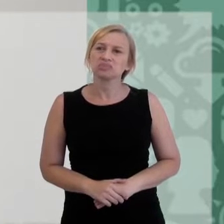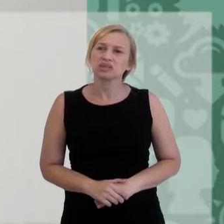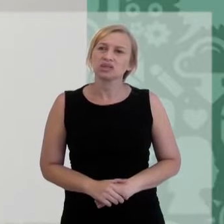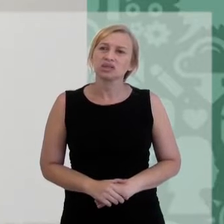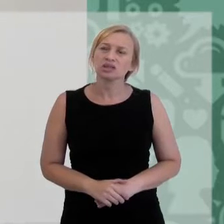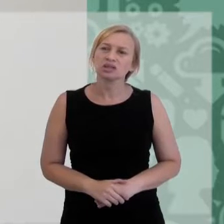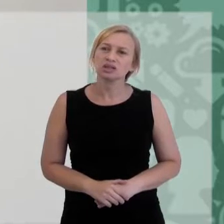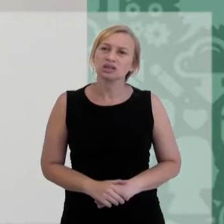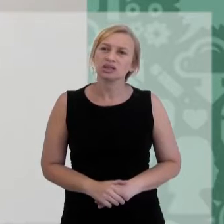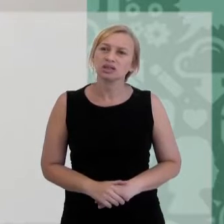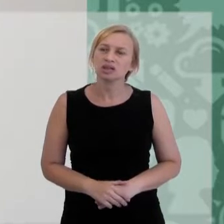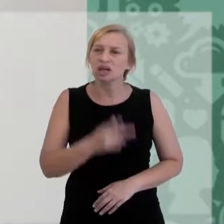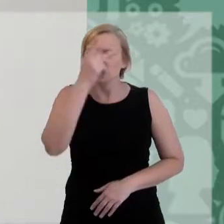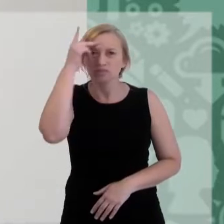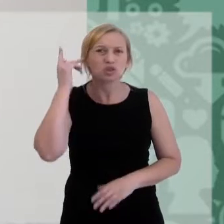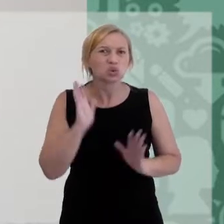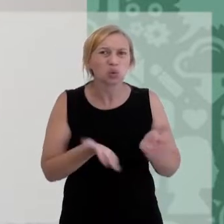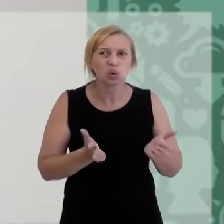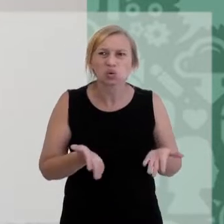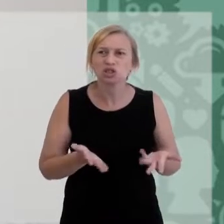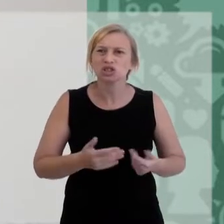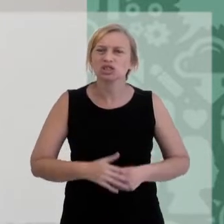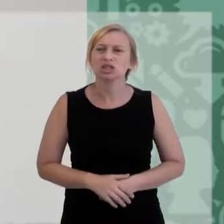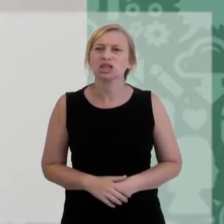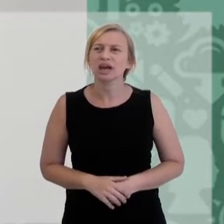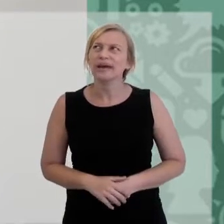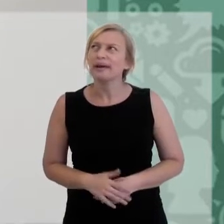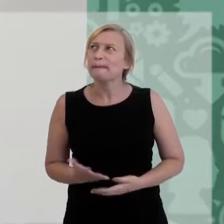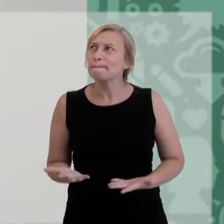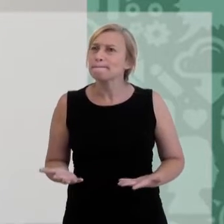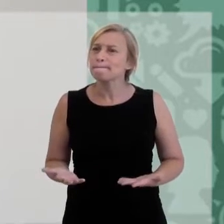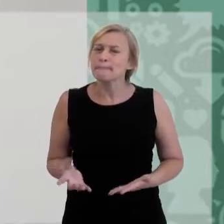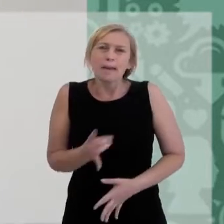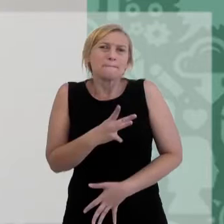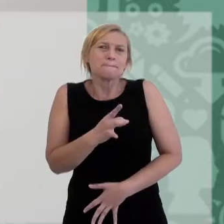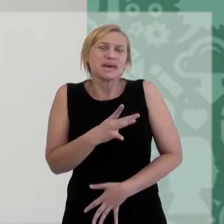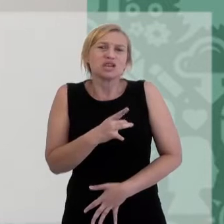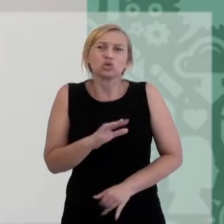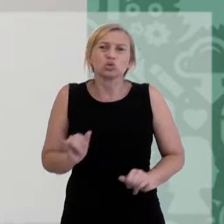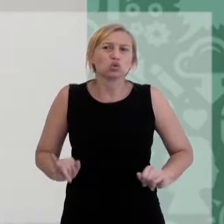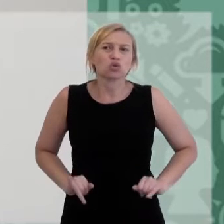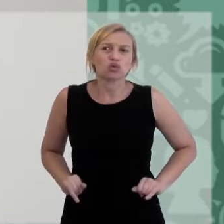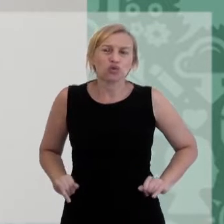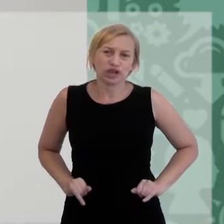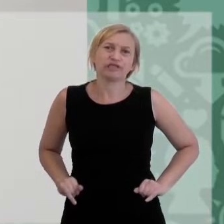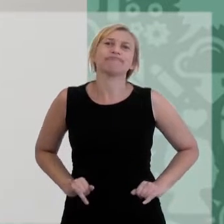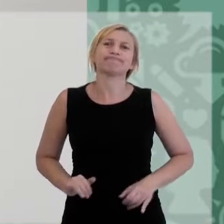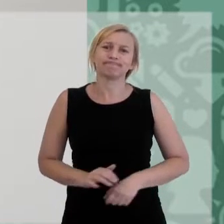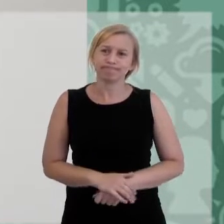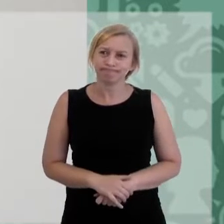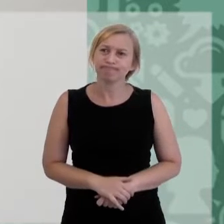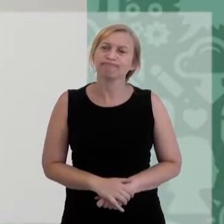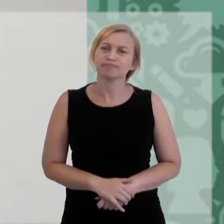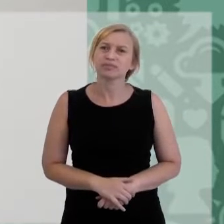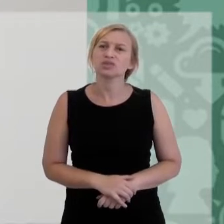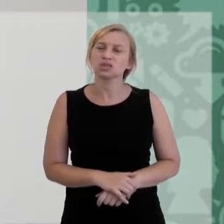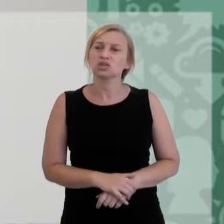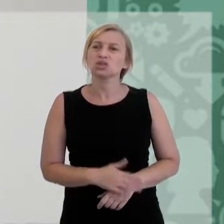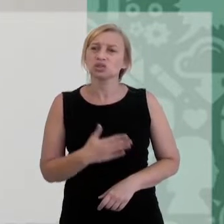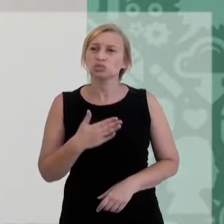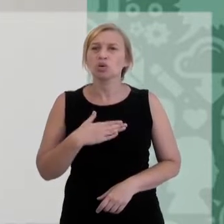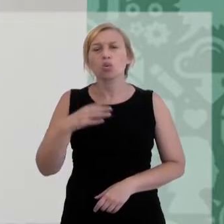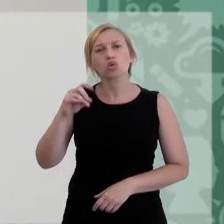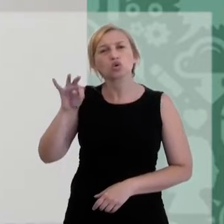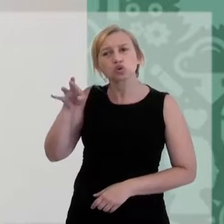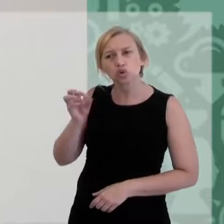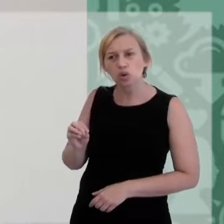geral. As pessoas hoje em dia têm andado com medo de sofrer. Tem aparecido muito nos consultórios